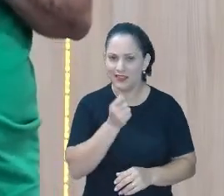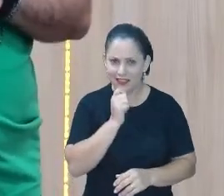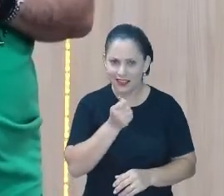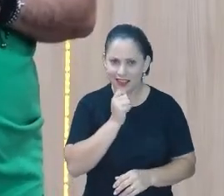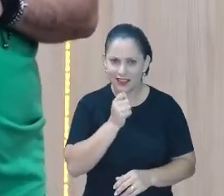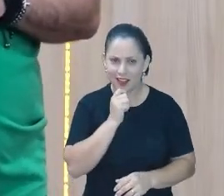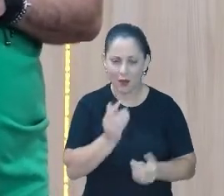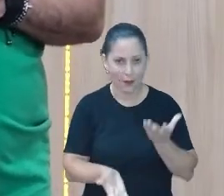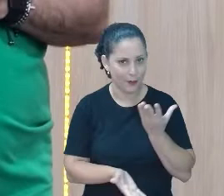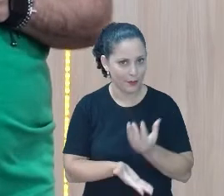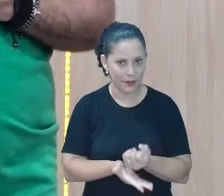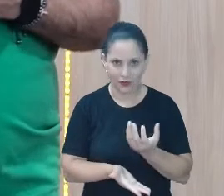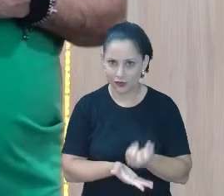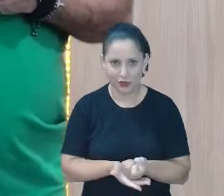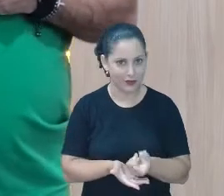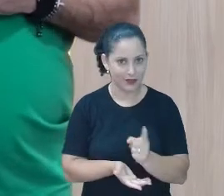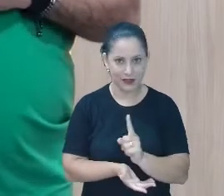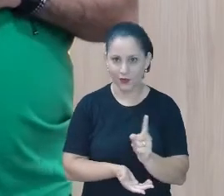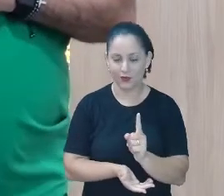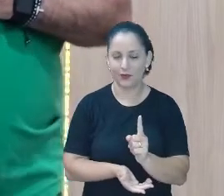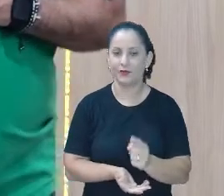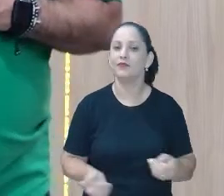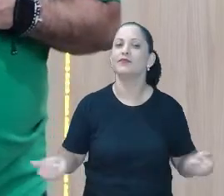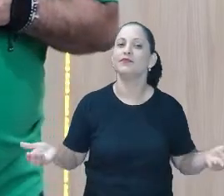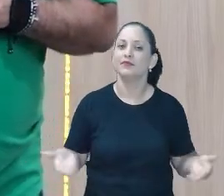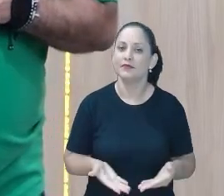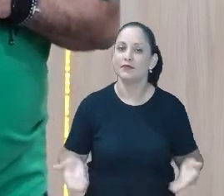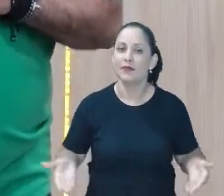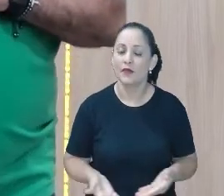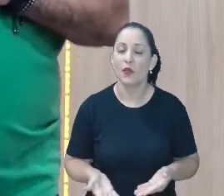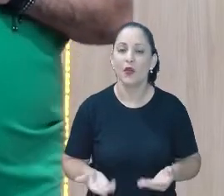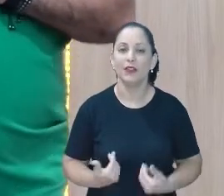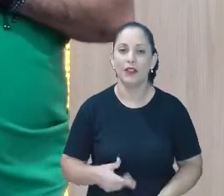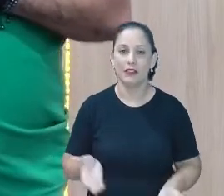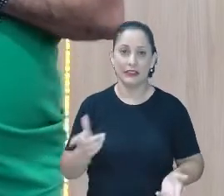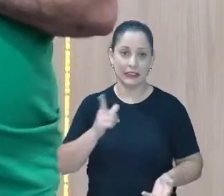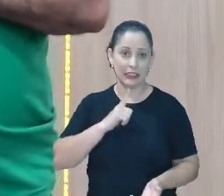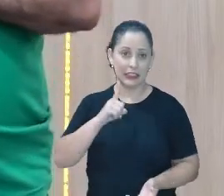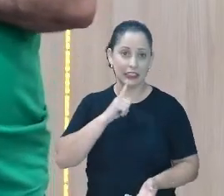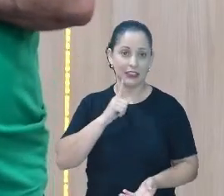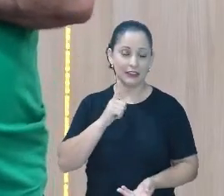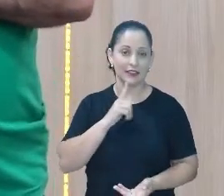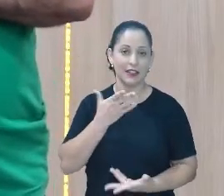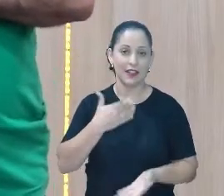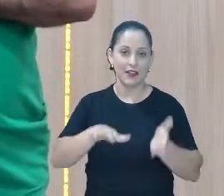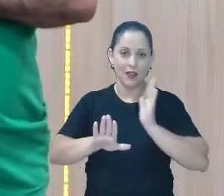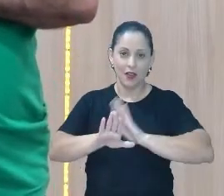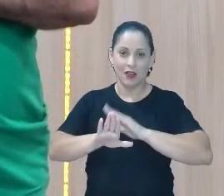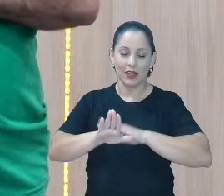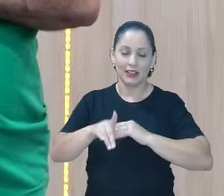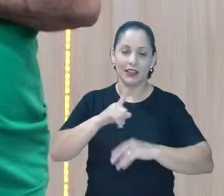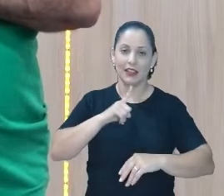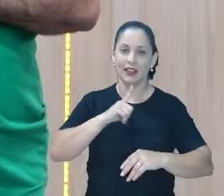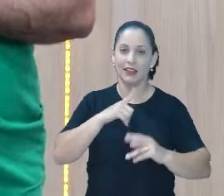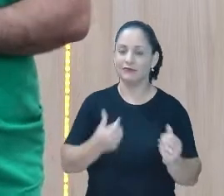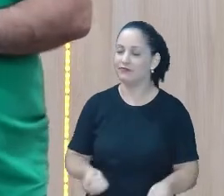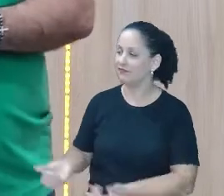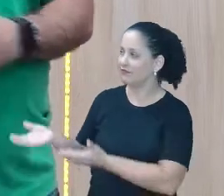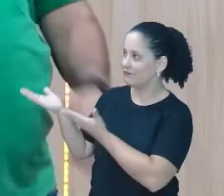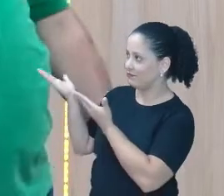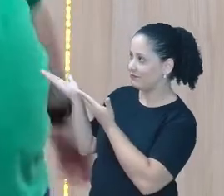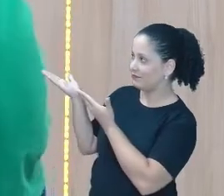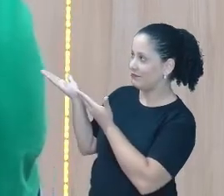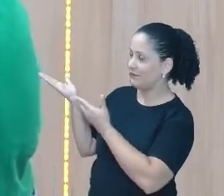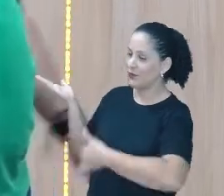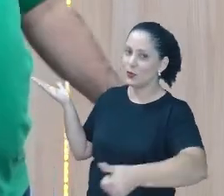fez o download do aplicativo, nosso colega da produção Billy Boy já jogou aqui no cantinho, ó, os QR Codes. Então, você